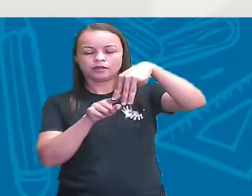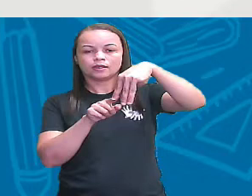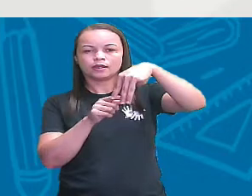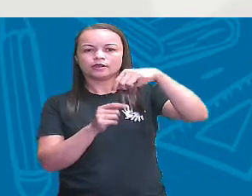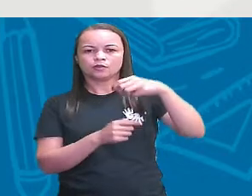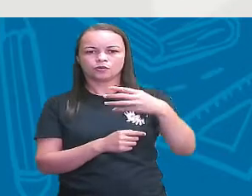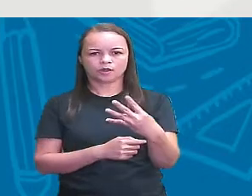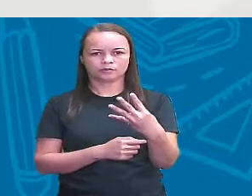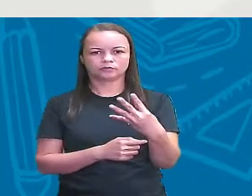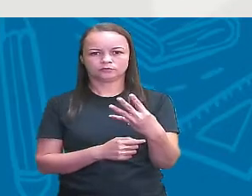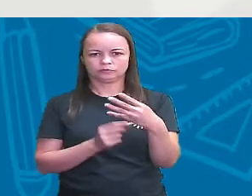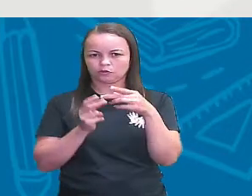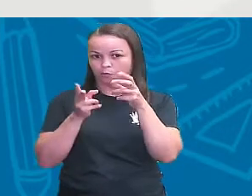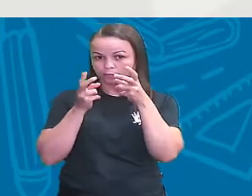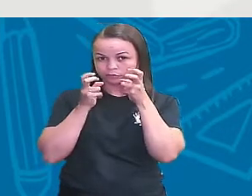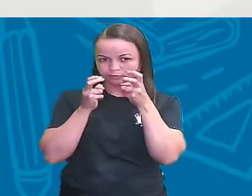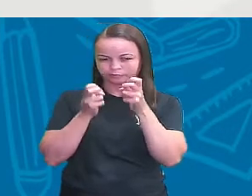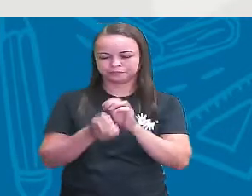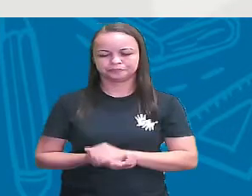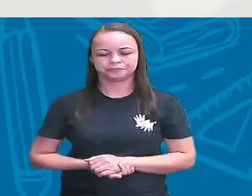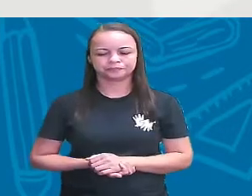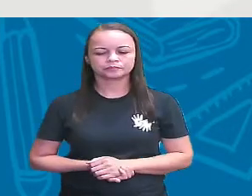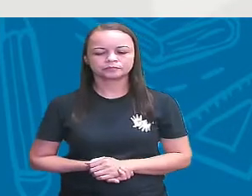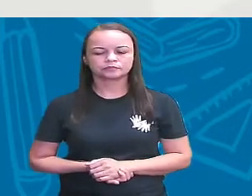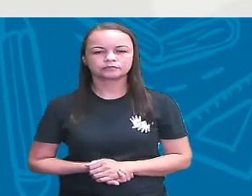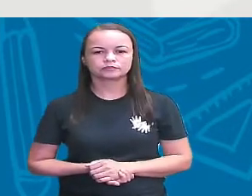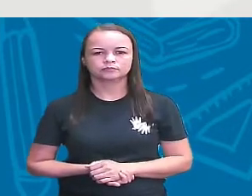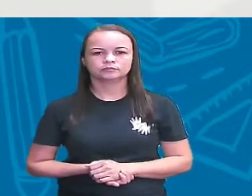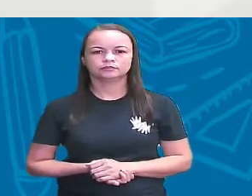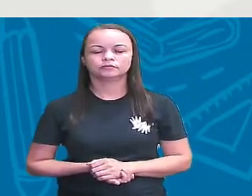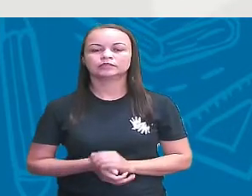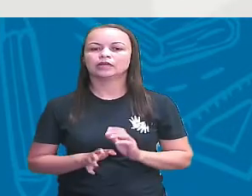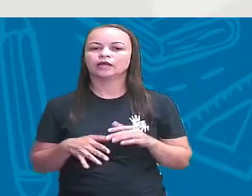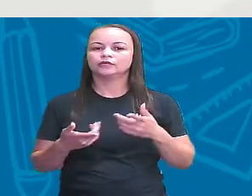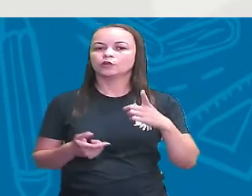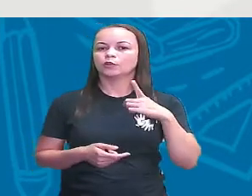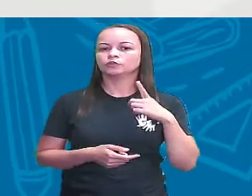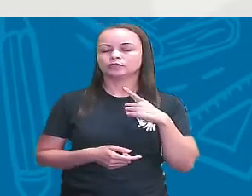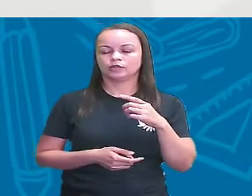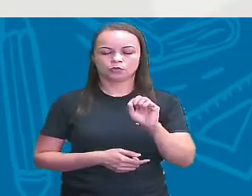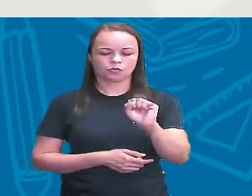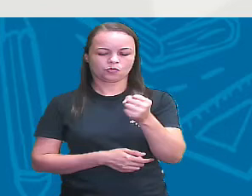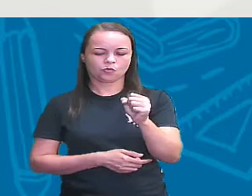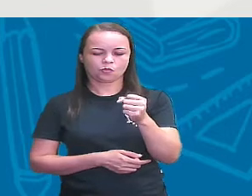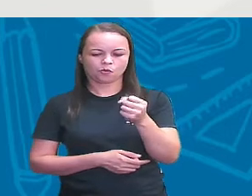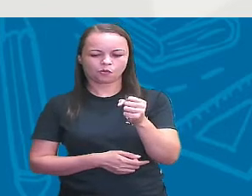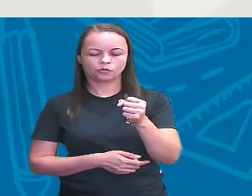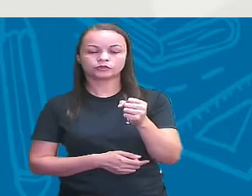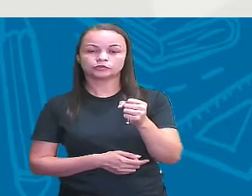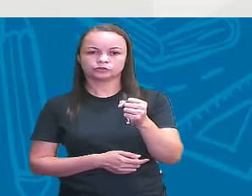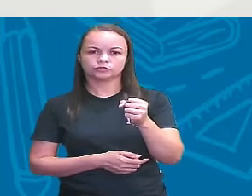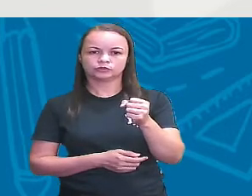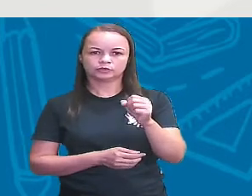sigla metro. Observem bem. E aí, eu tenho, 8 abaixo do